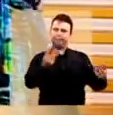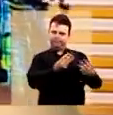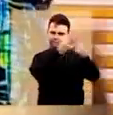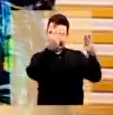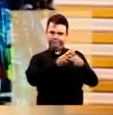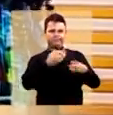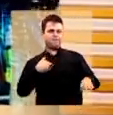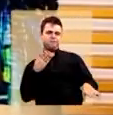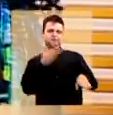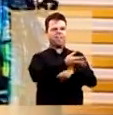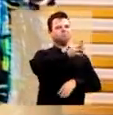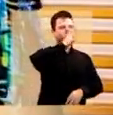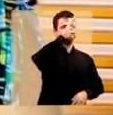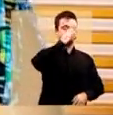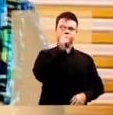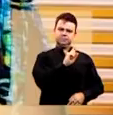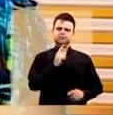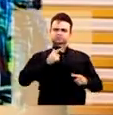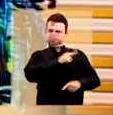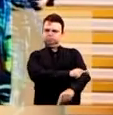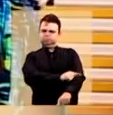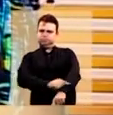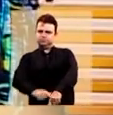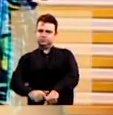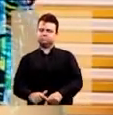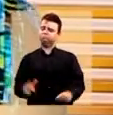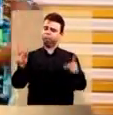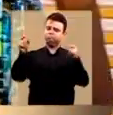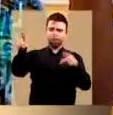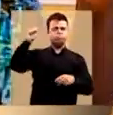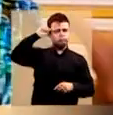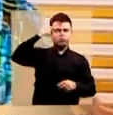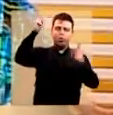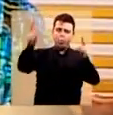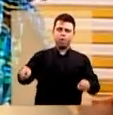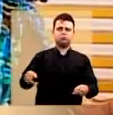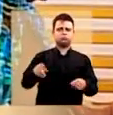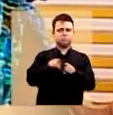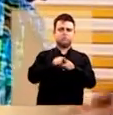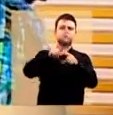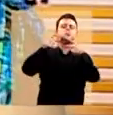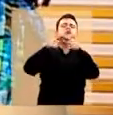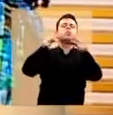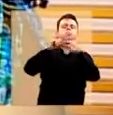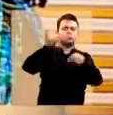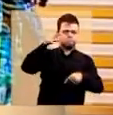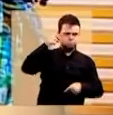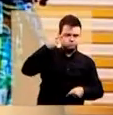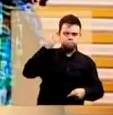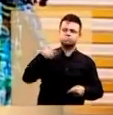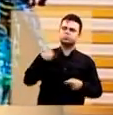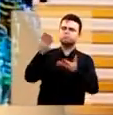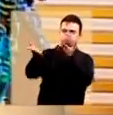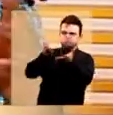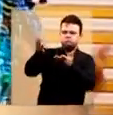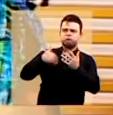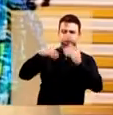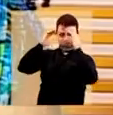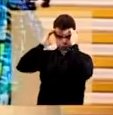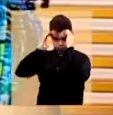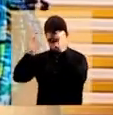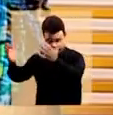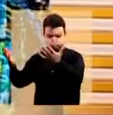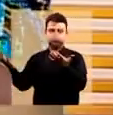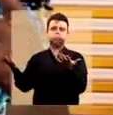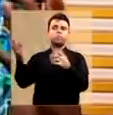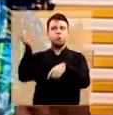e vai chegar de qualquer jeito. Do mesmo jeito que você trata a cultura nipônica com respeito, a cultura judaica e outras